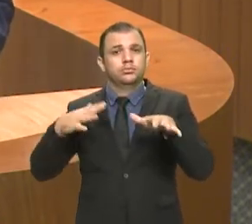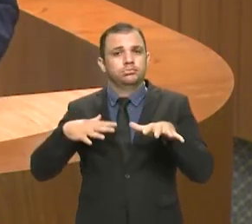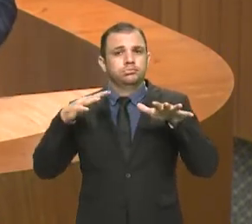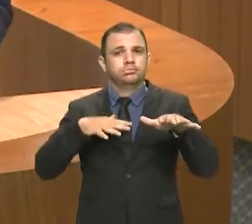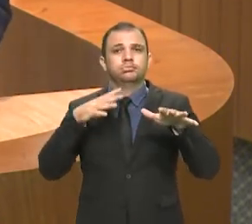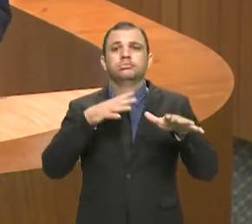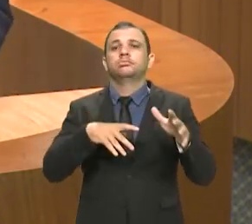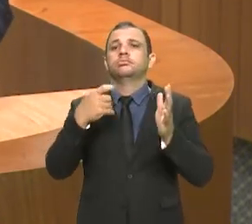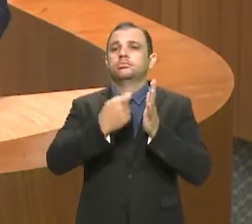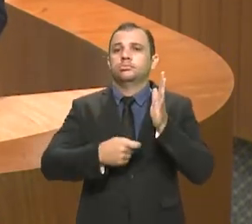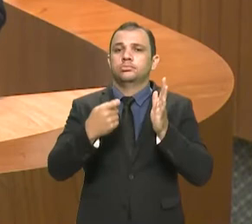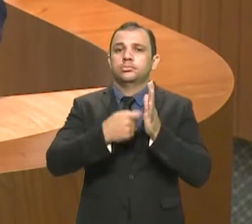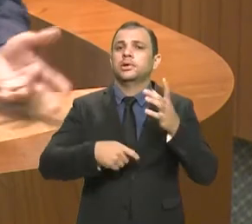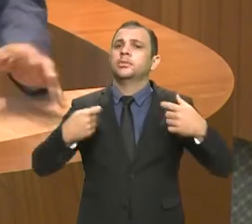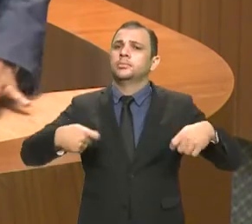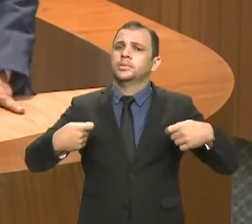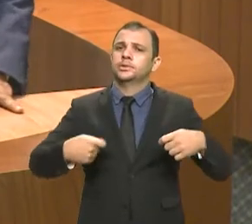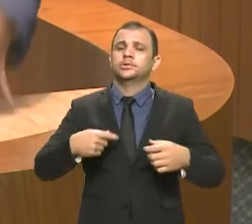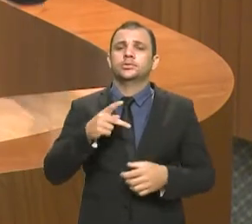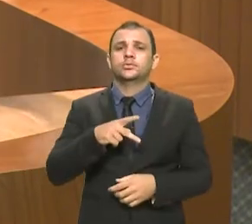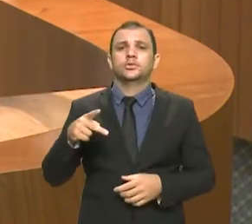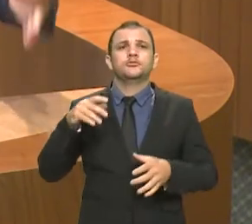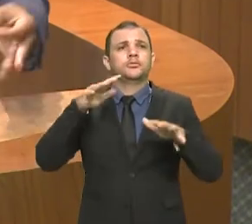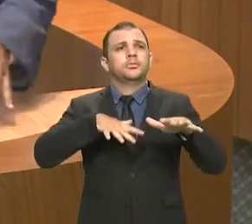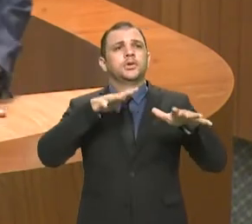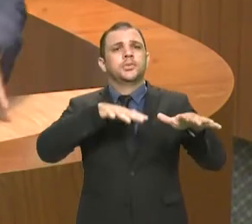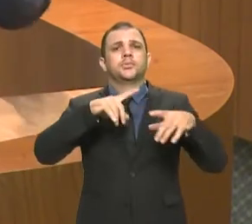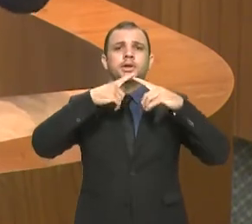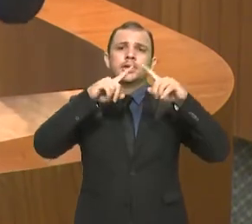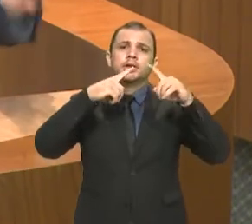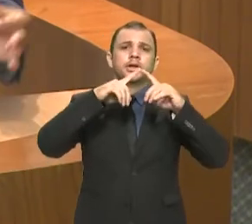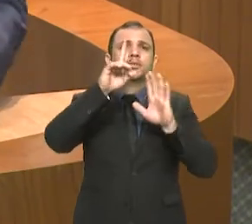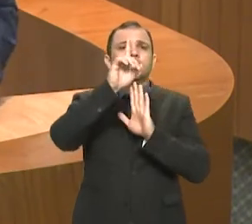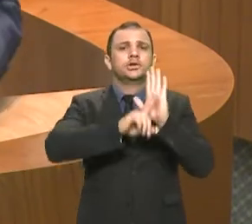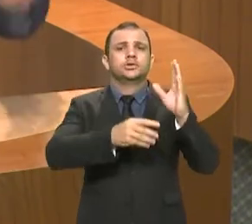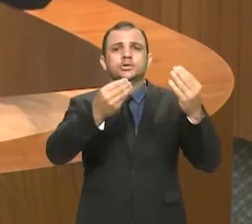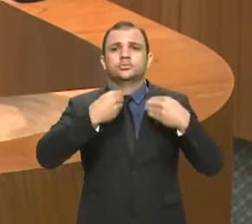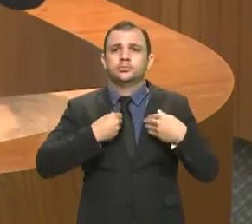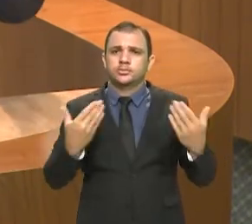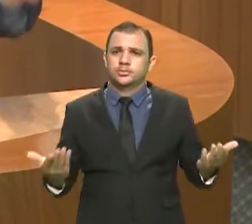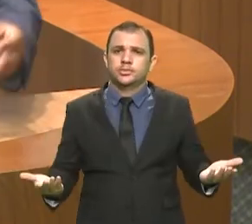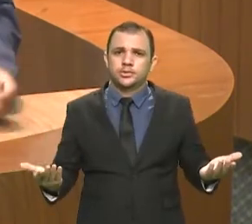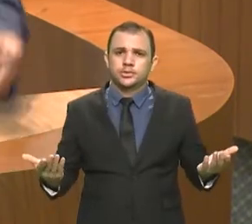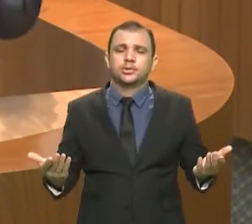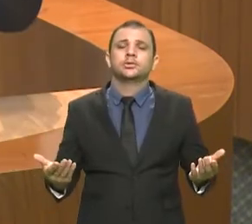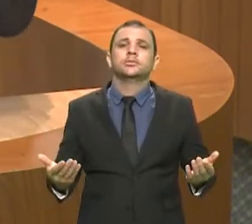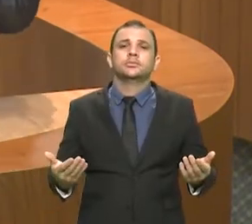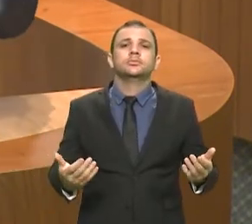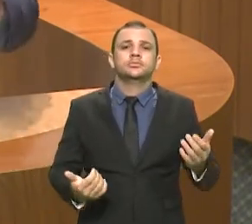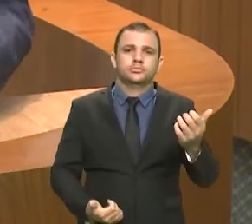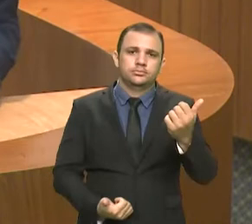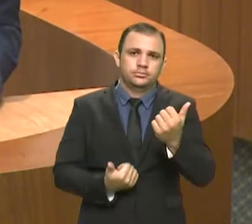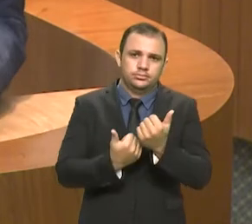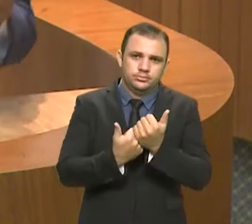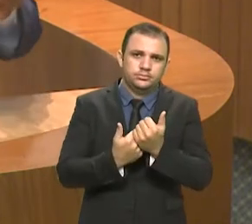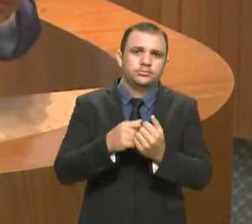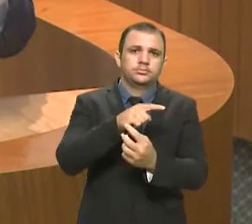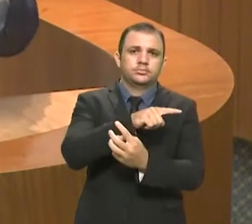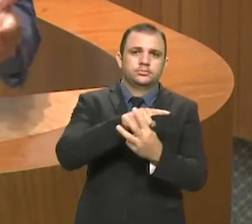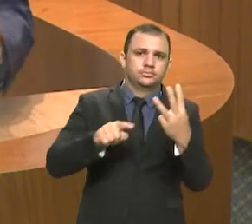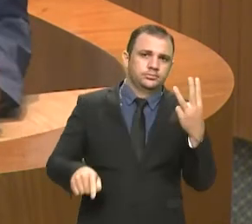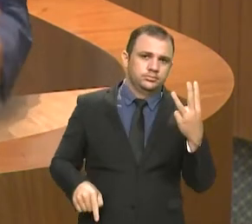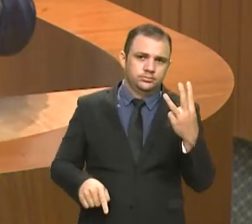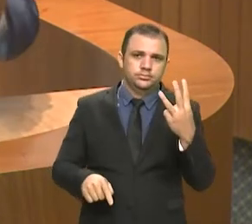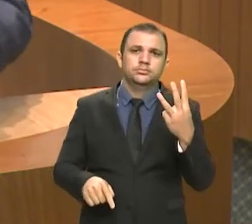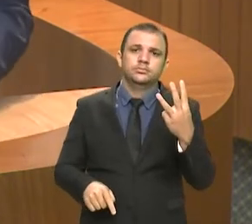rua, lutar, brigar pelos seus direitos. Nosso apoio aos professores da cidade de São Vicente Ferre, a